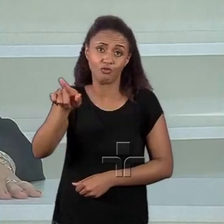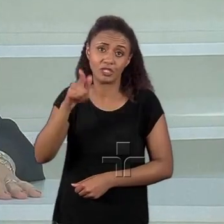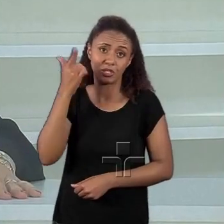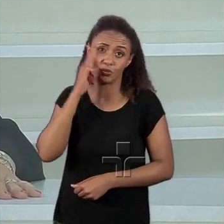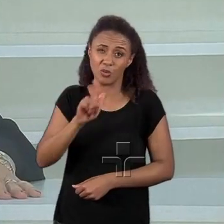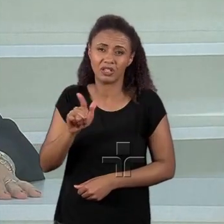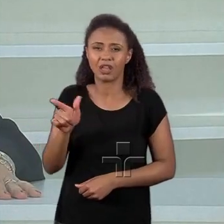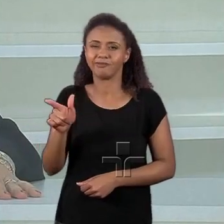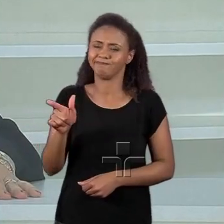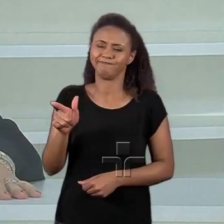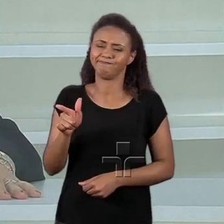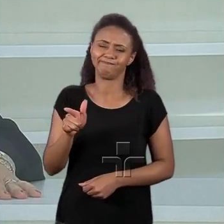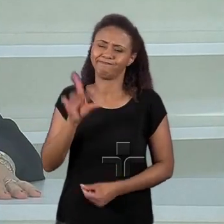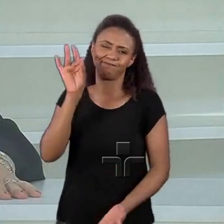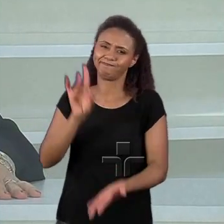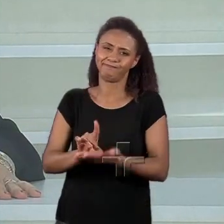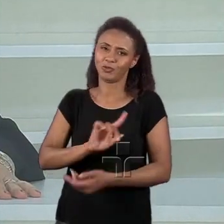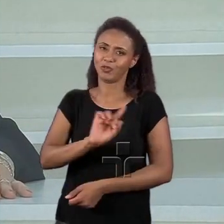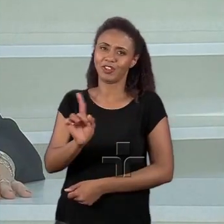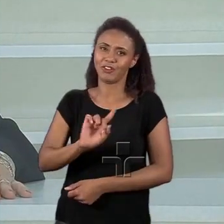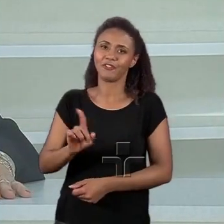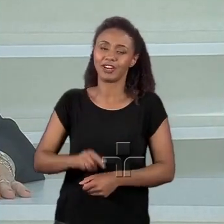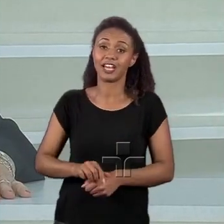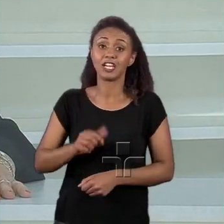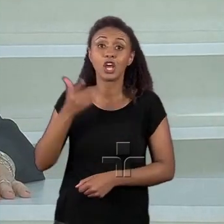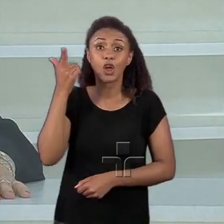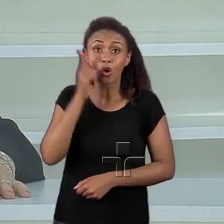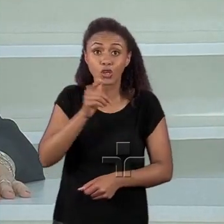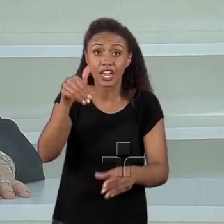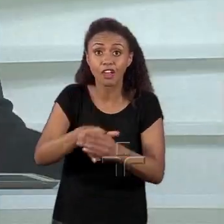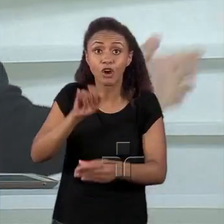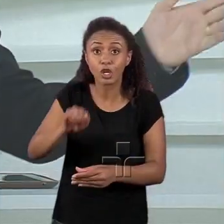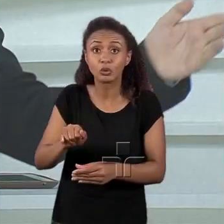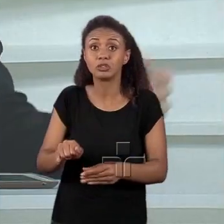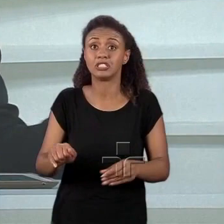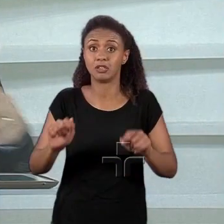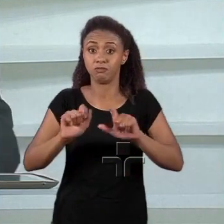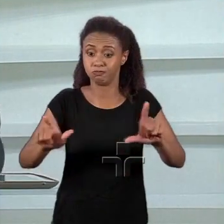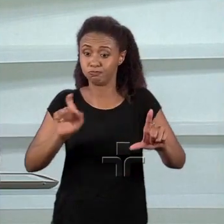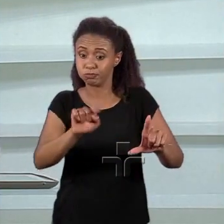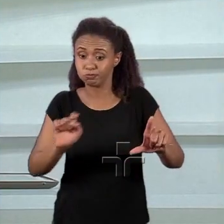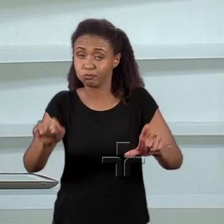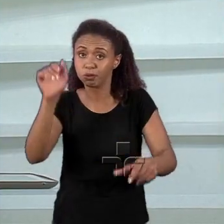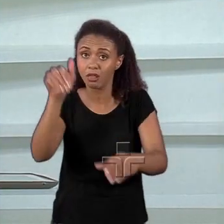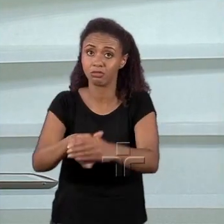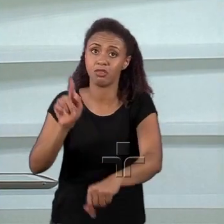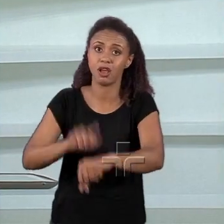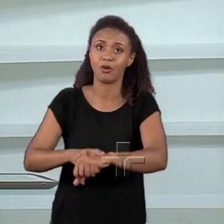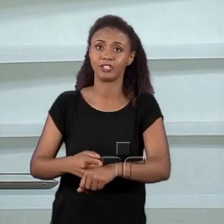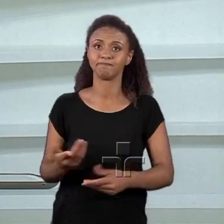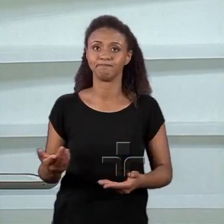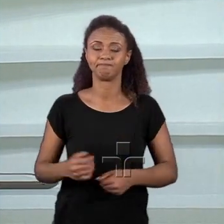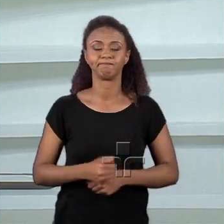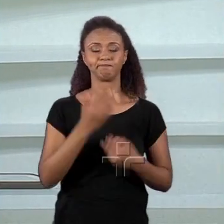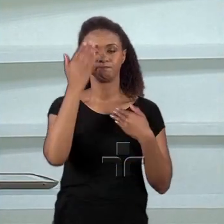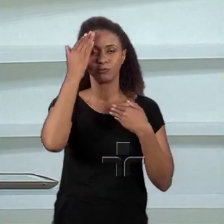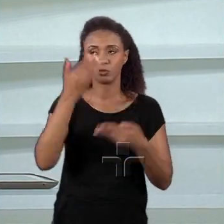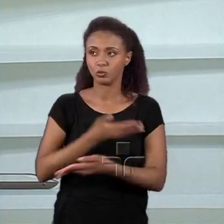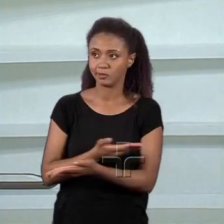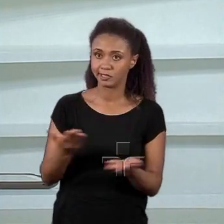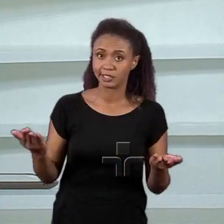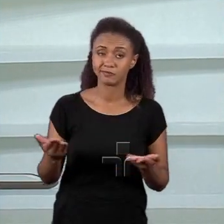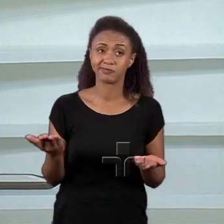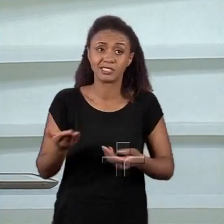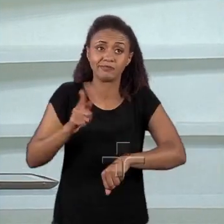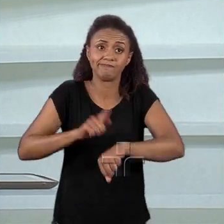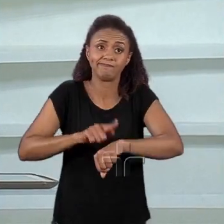é verdadeiro. Só tem o voto depois de abertas as urnas. Obrigado, Kátia, obrigado. Obrigada. Infelizmente, o nosso tempo acabou.